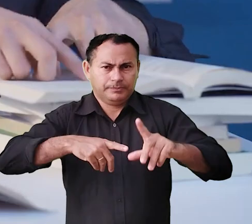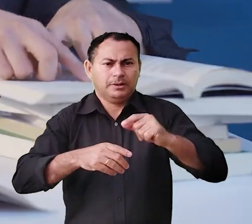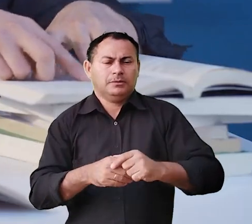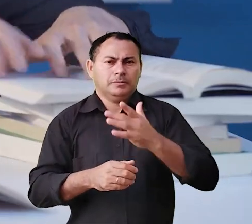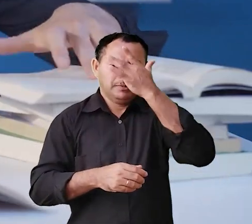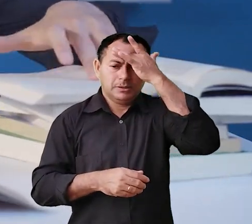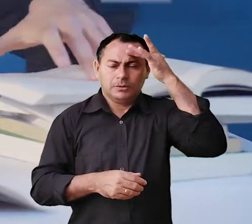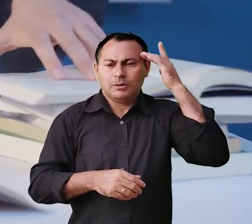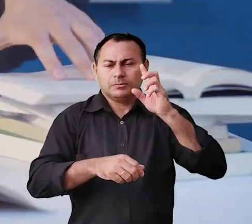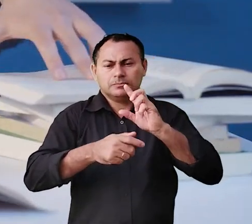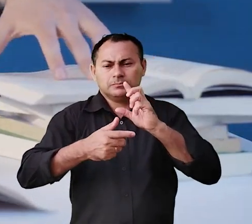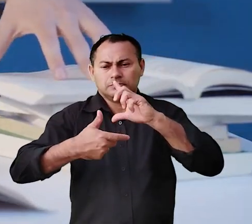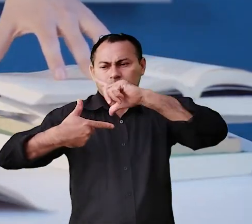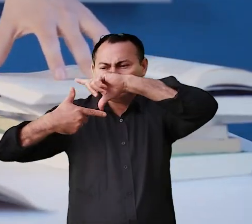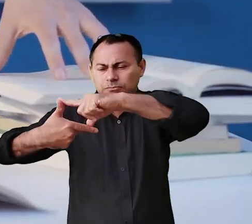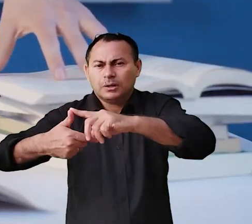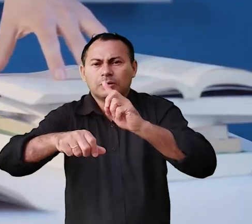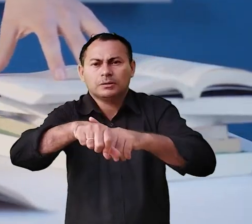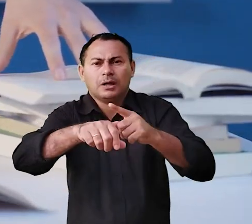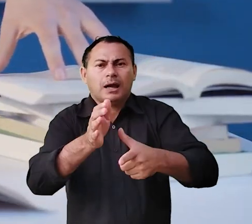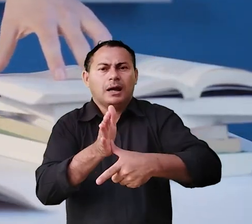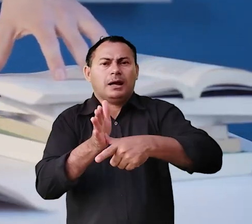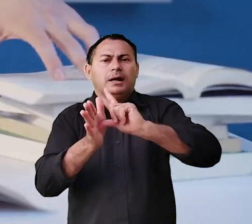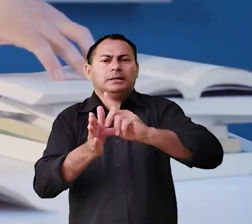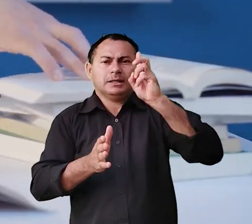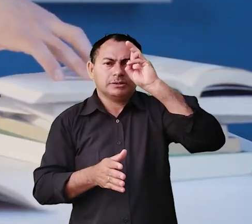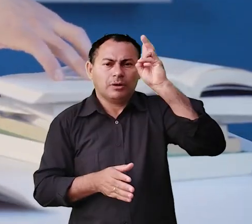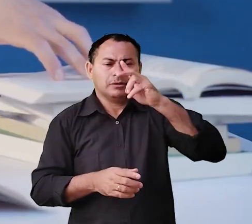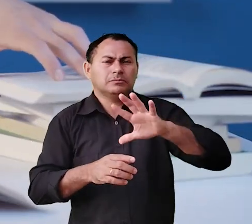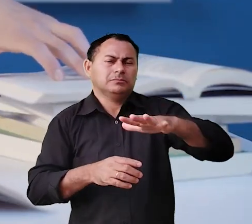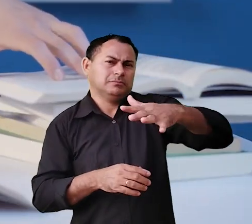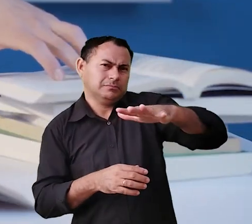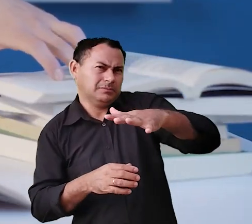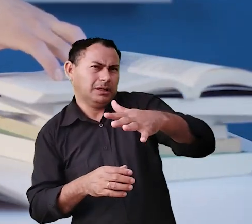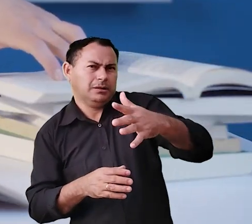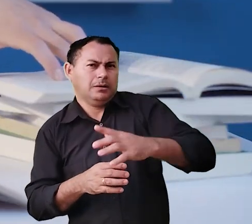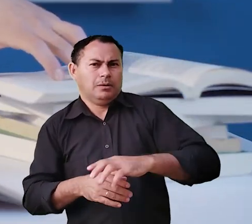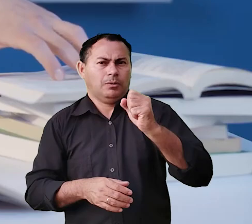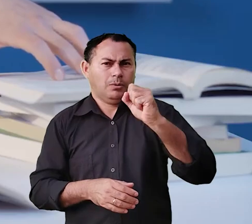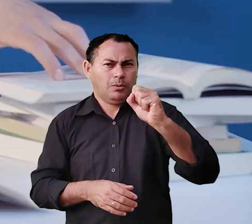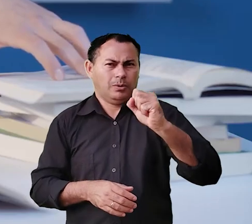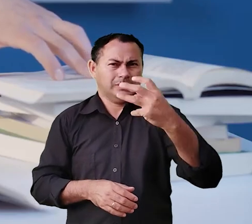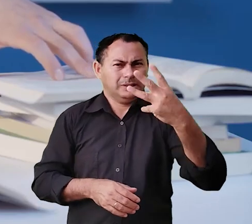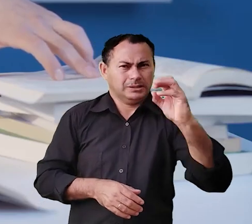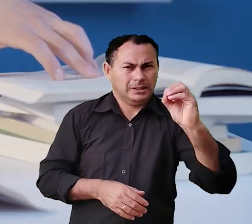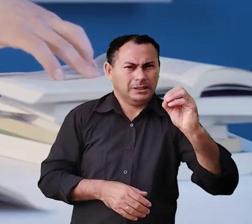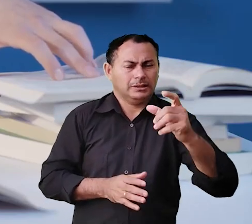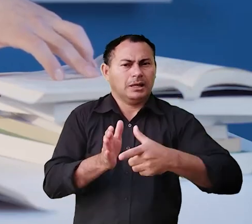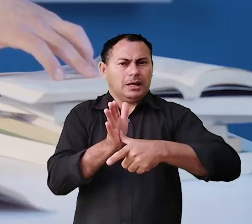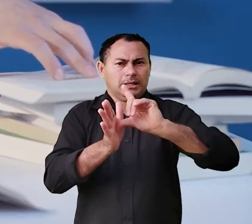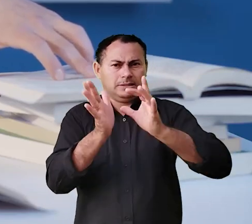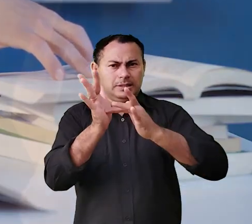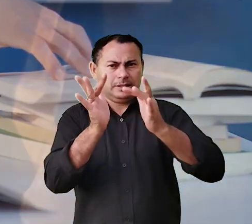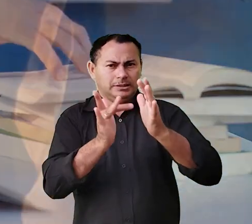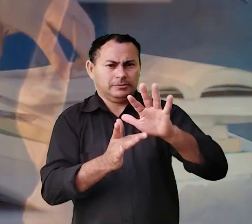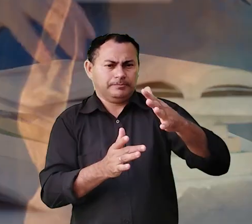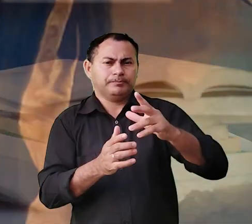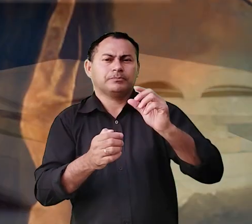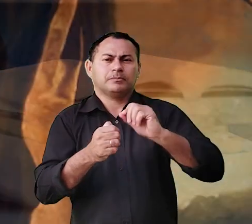é. Os conservadores o localizam num período anterior da história, por volta de 830